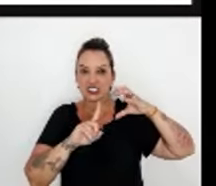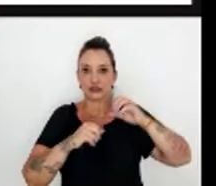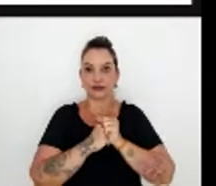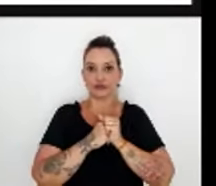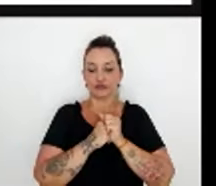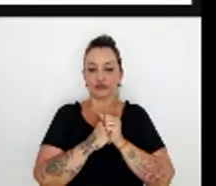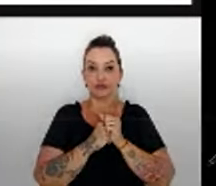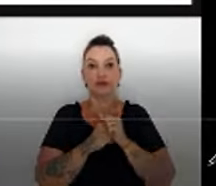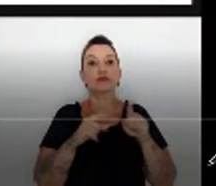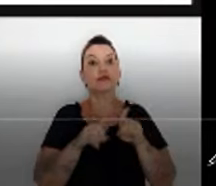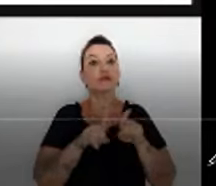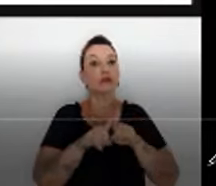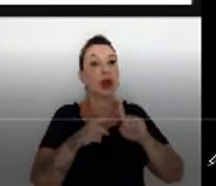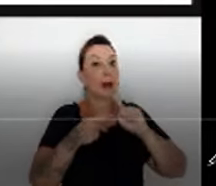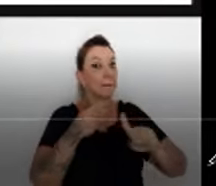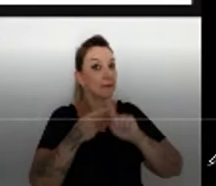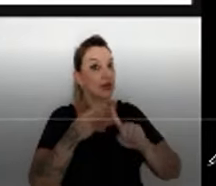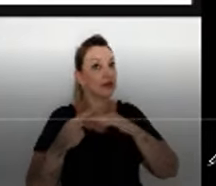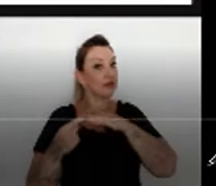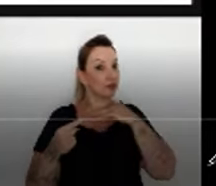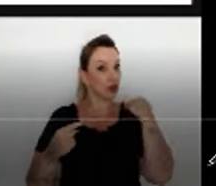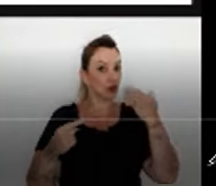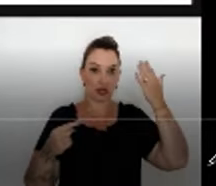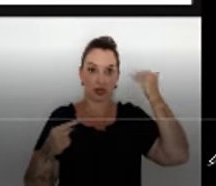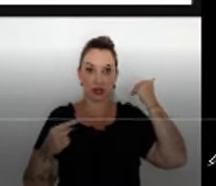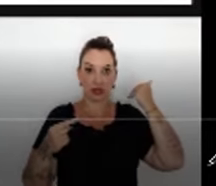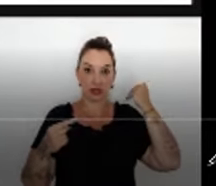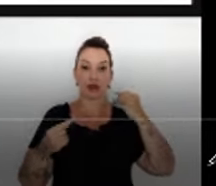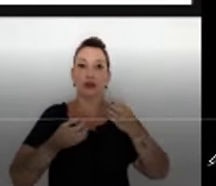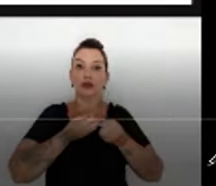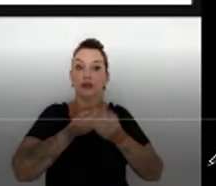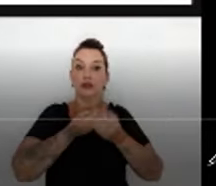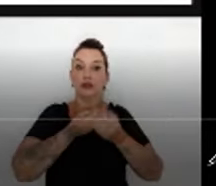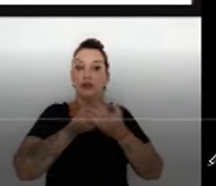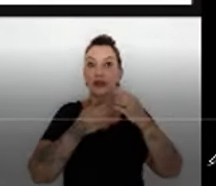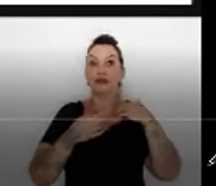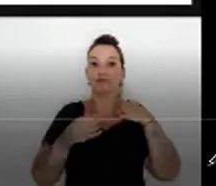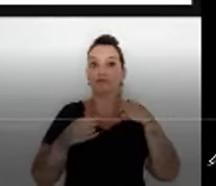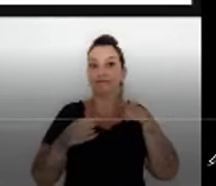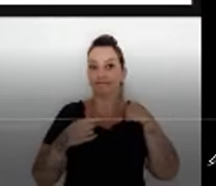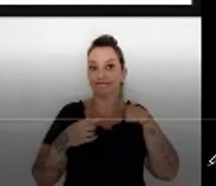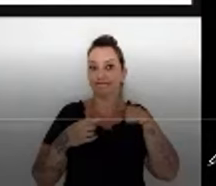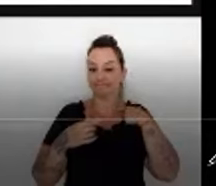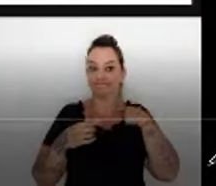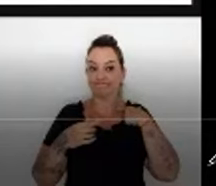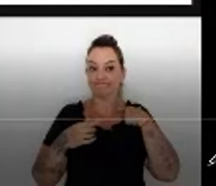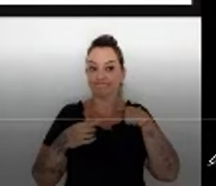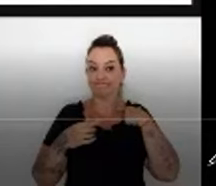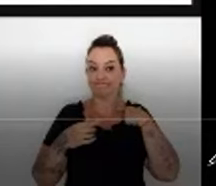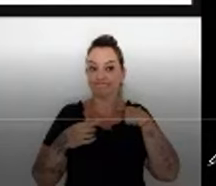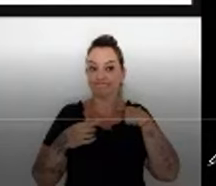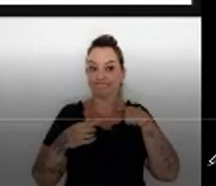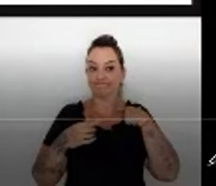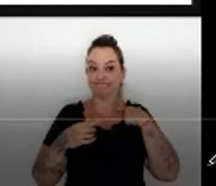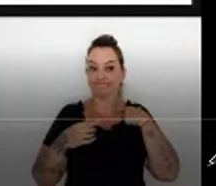de ameaças de morte. Na época, corria a informação de que a cabeça dela estava a prêmio a R$10 mil.